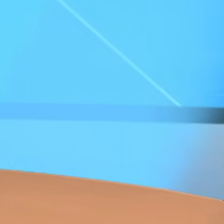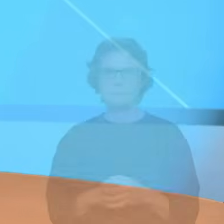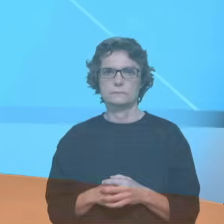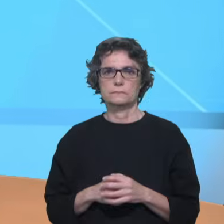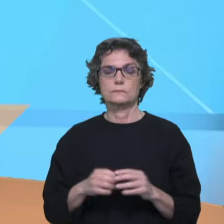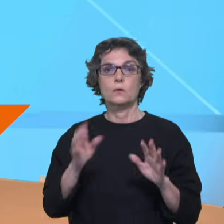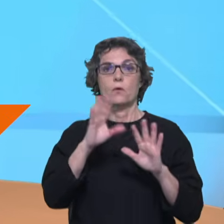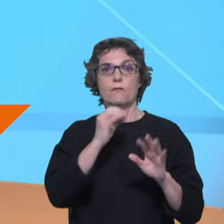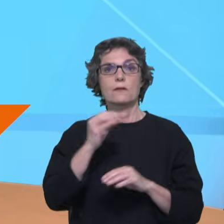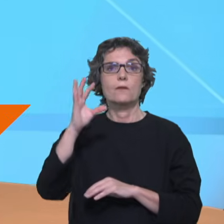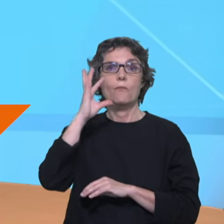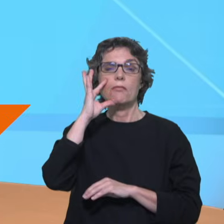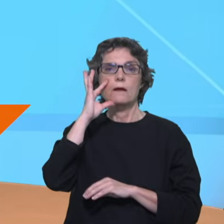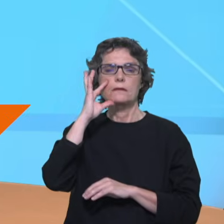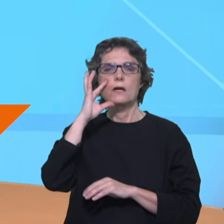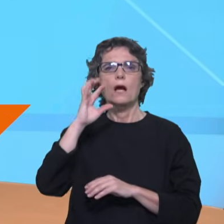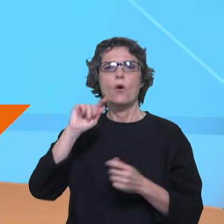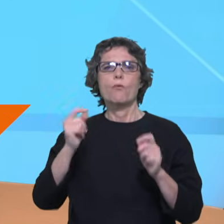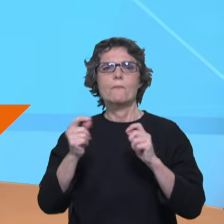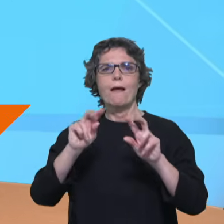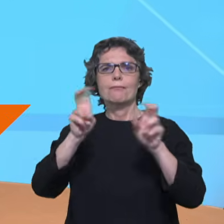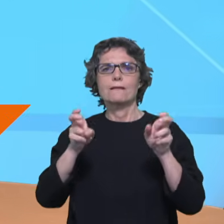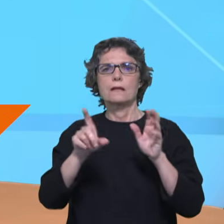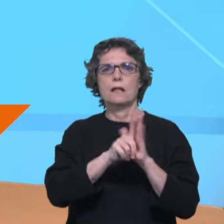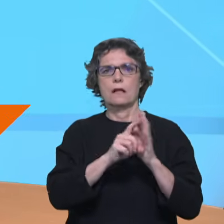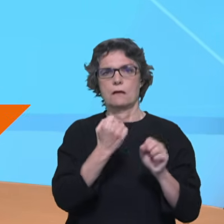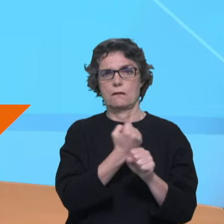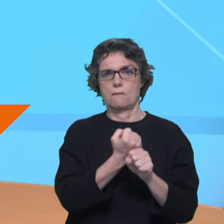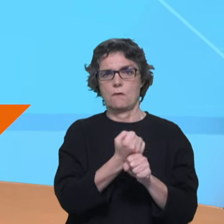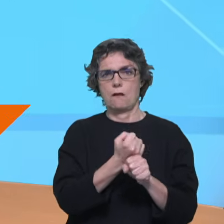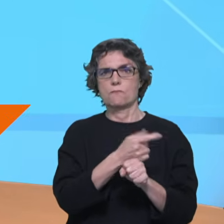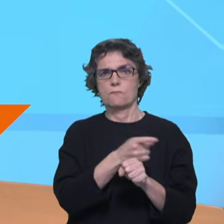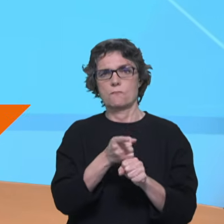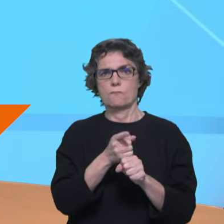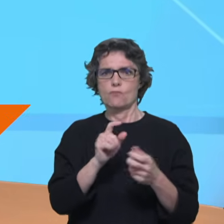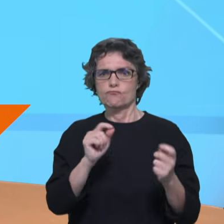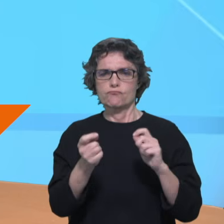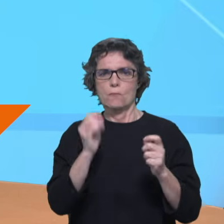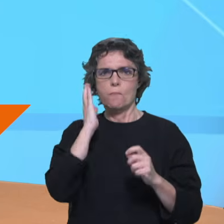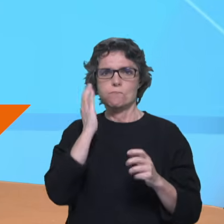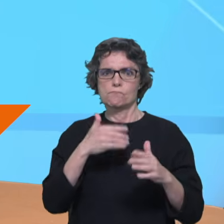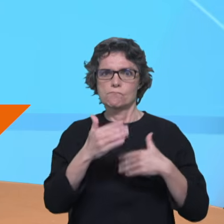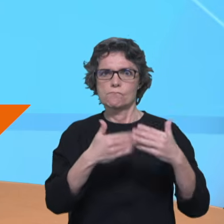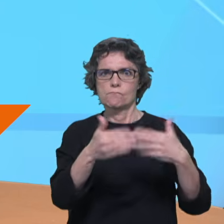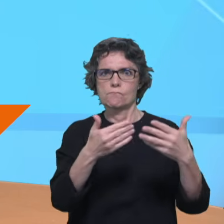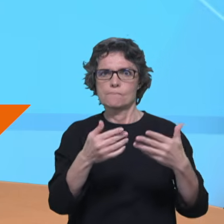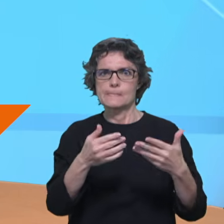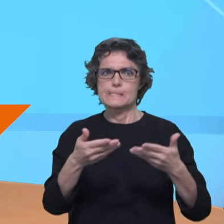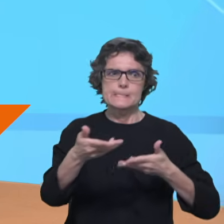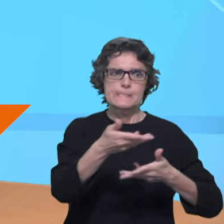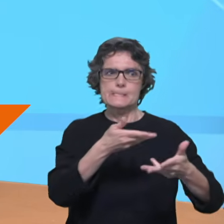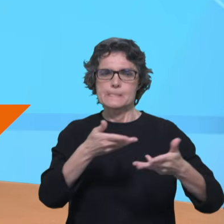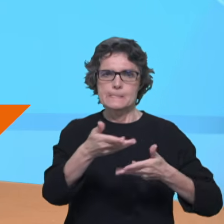Olá, muito boa tarde. O debate em torno da legislação laboral está em curso, com negociações que se prolongam e tardam pontos de convergência